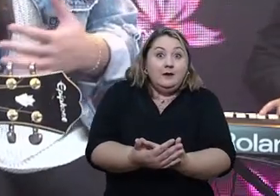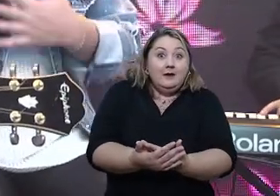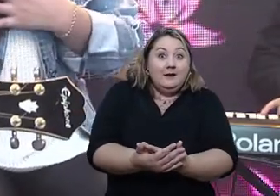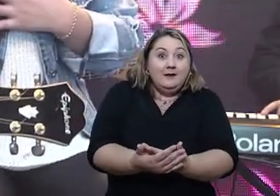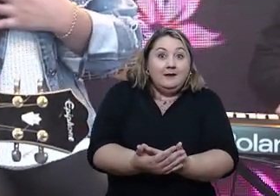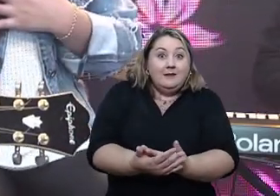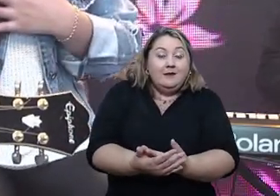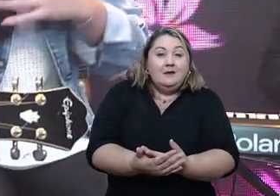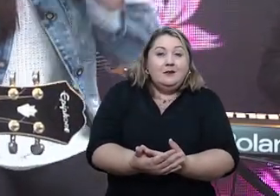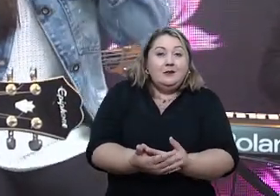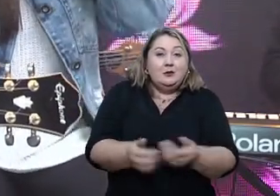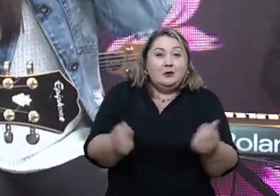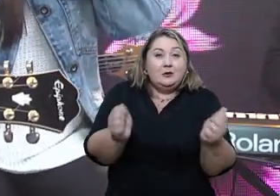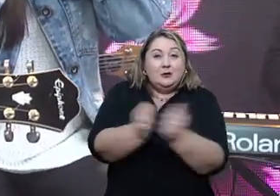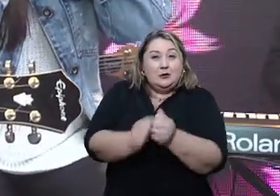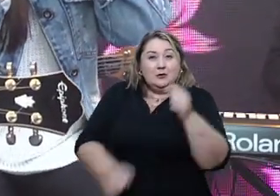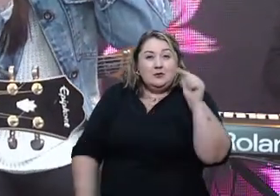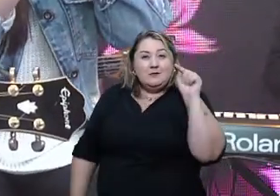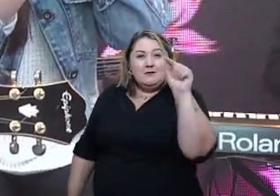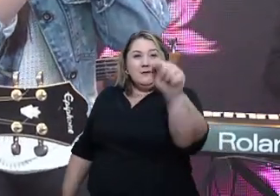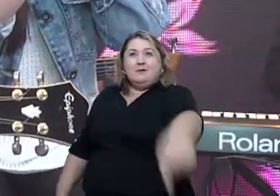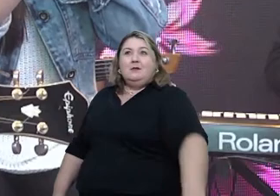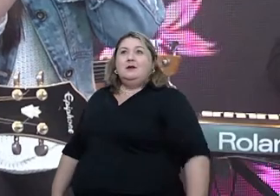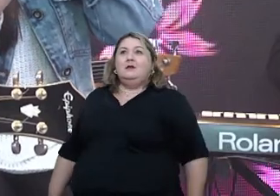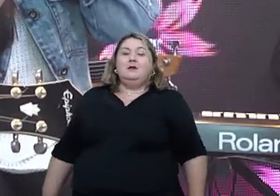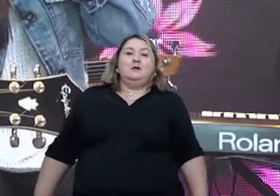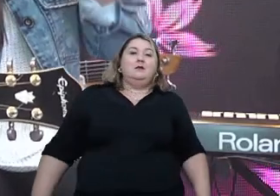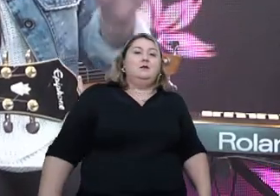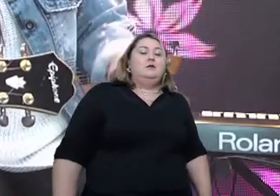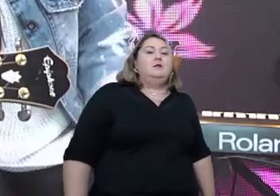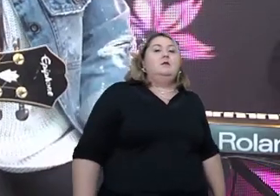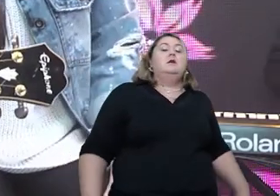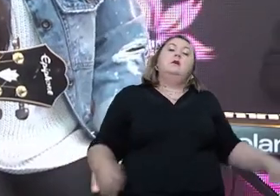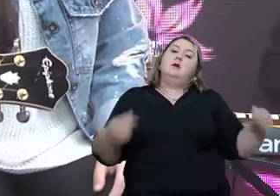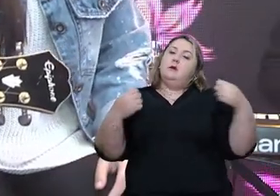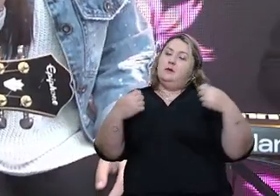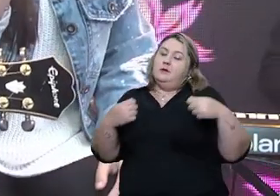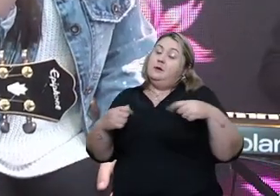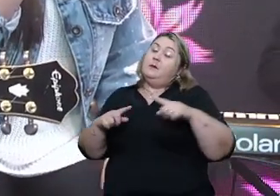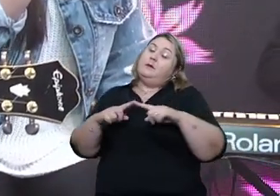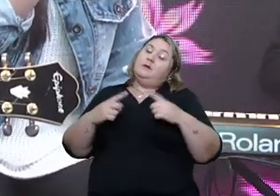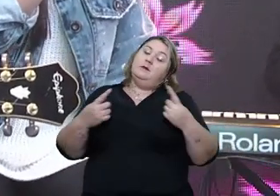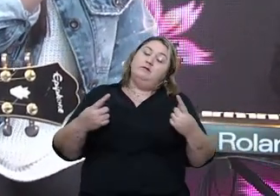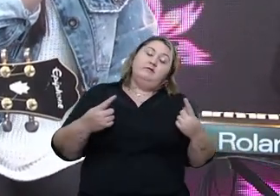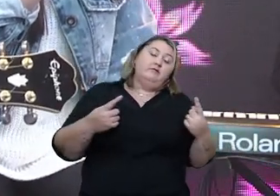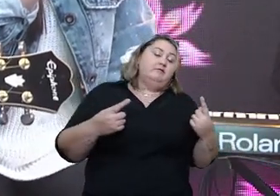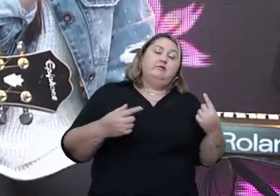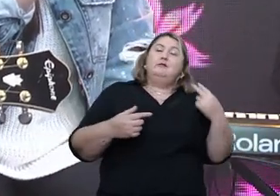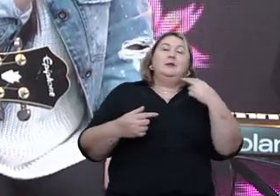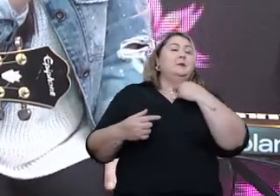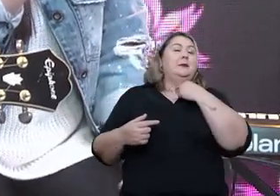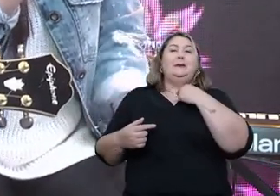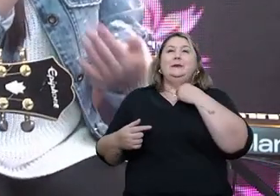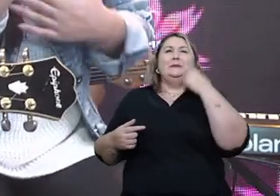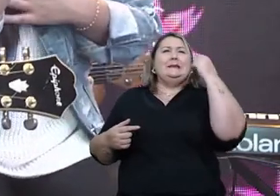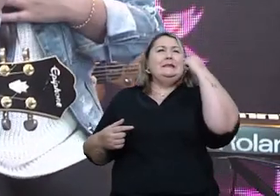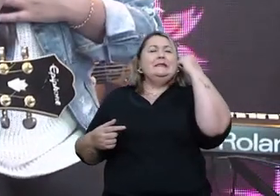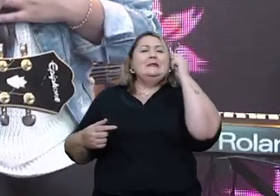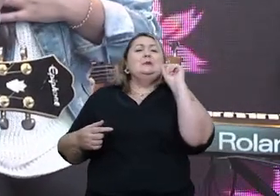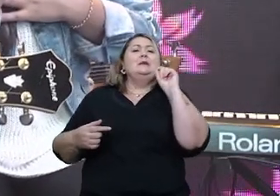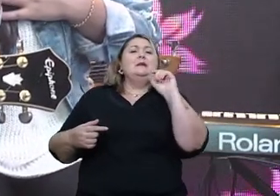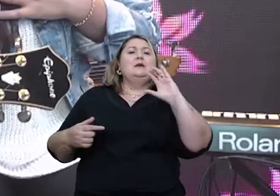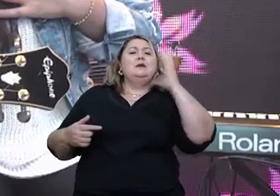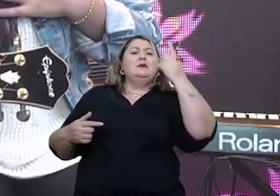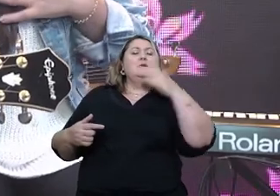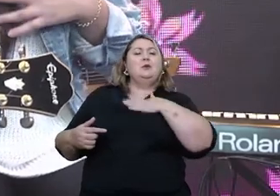e confessar que eu estou em suas mãos. Mas não posso imaginar o